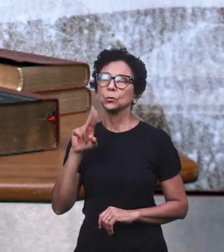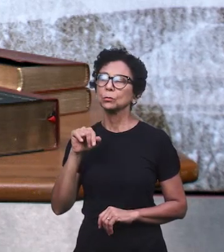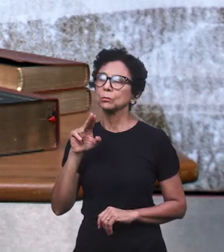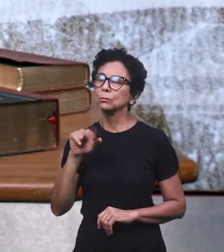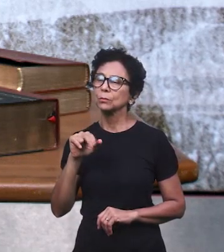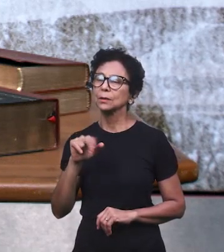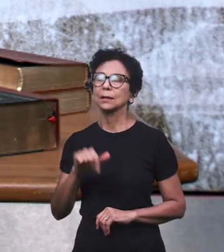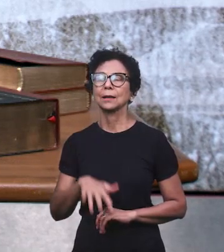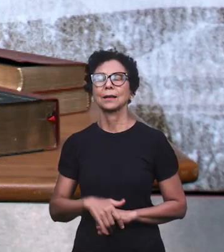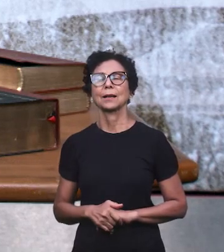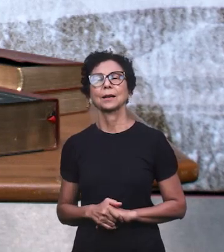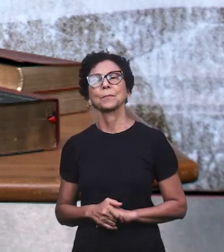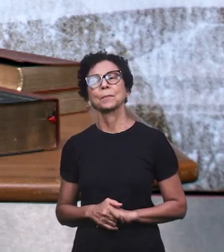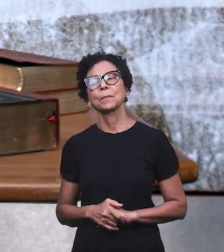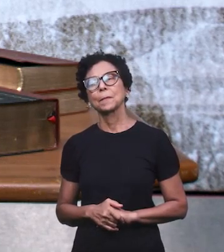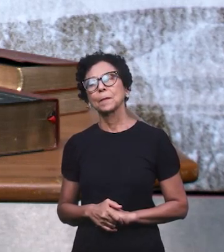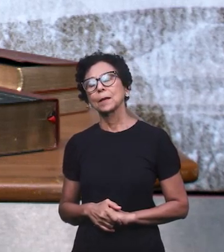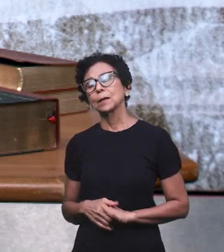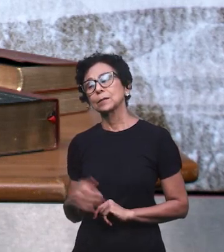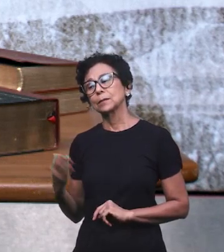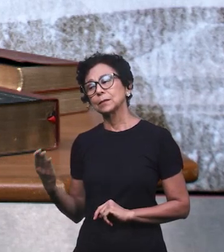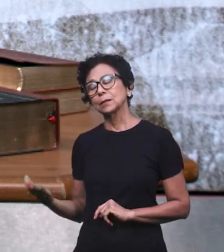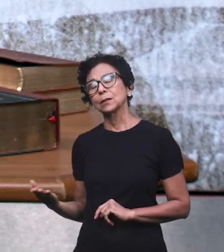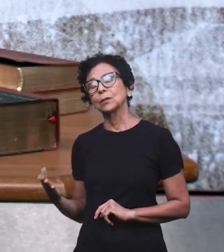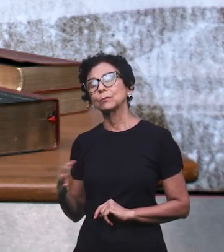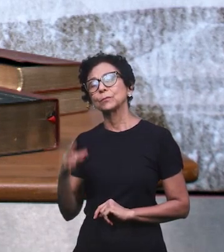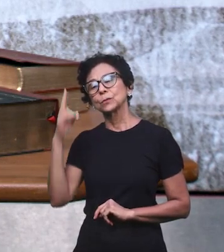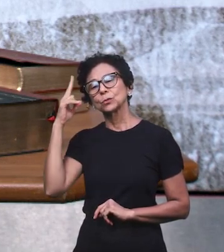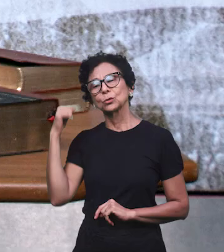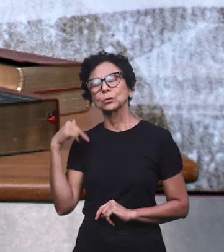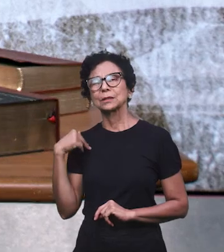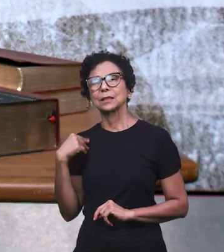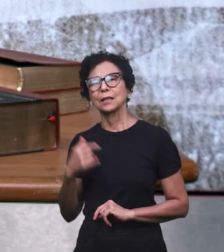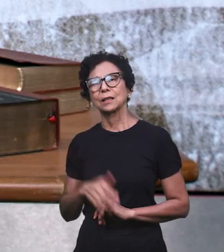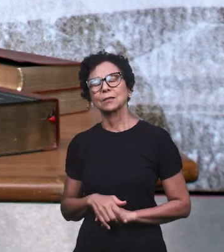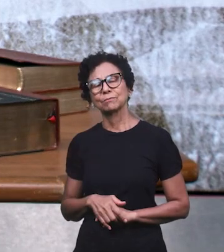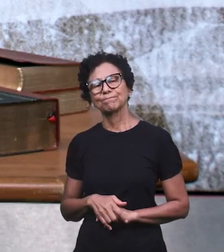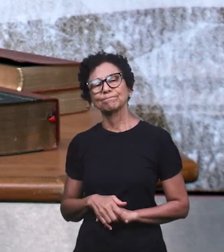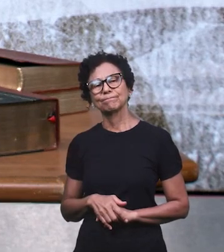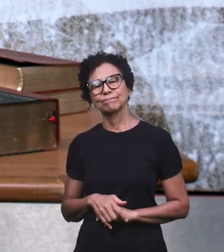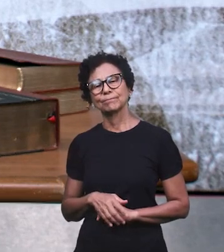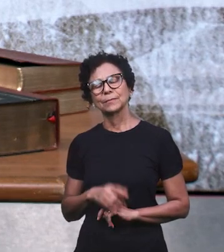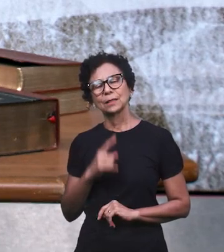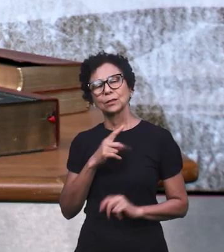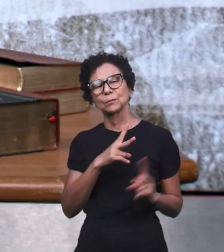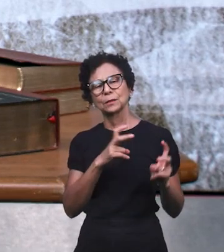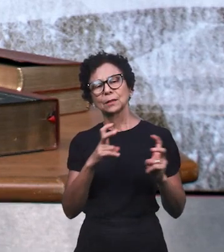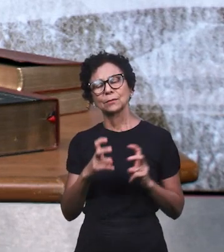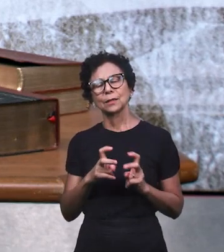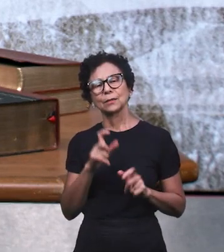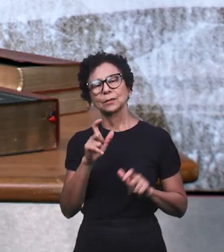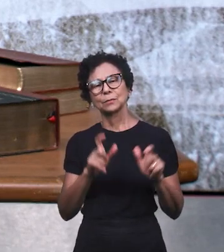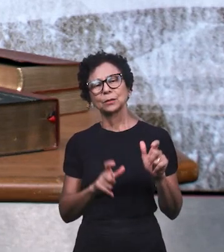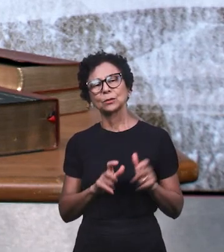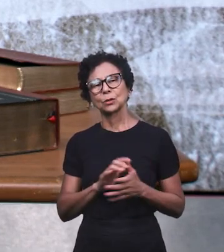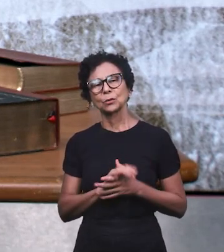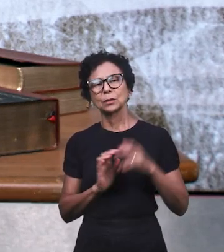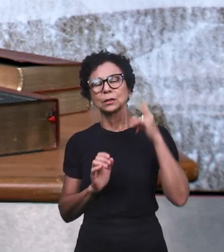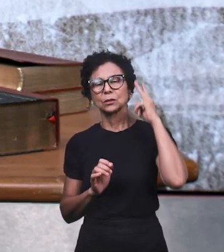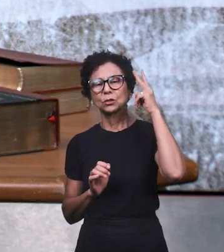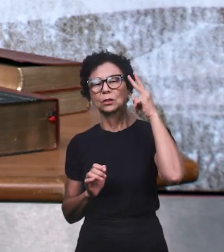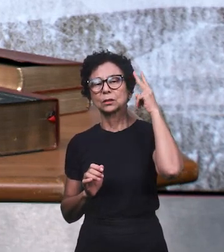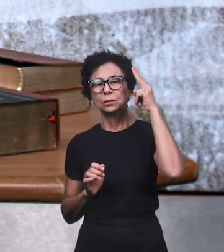pessoas à sua volta tinham sonhos, ele não questionou. Ele, cheio do Espírito de Deus, entregou